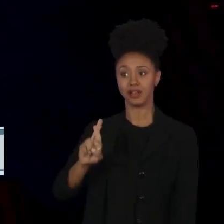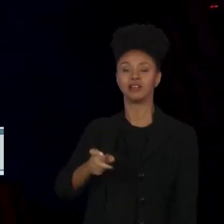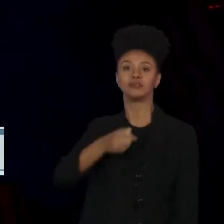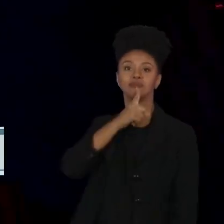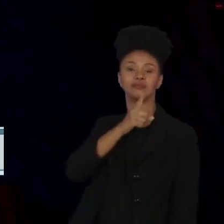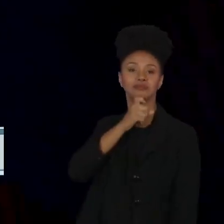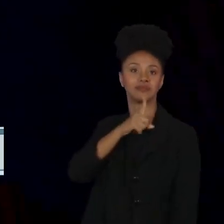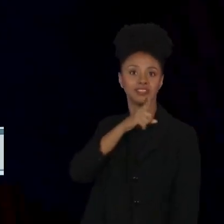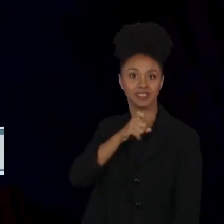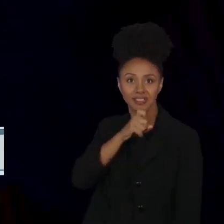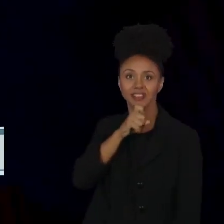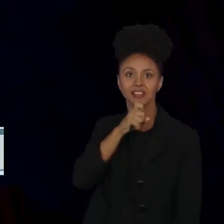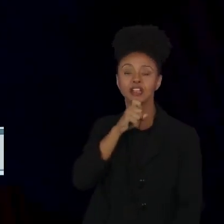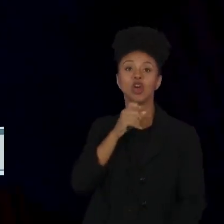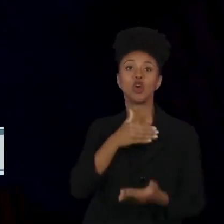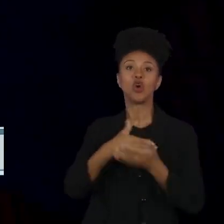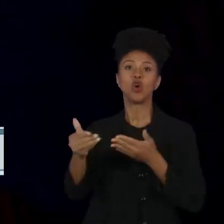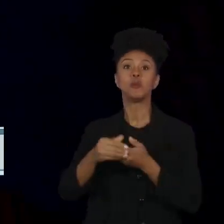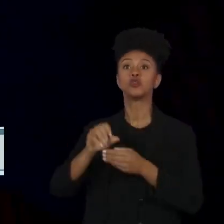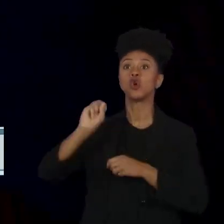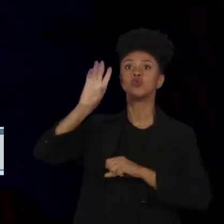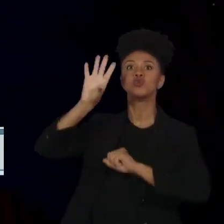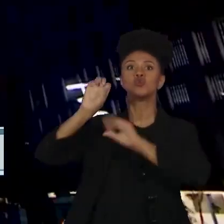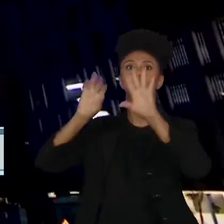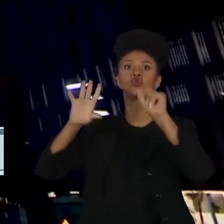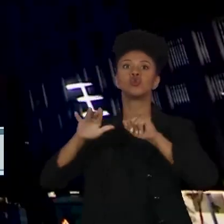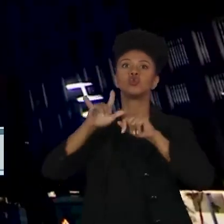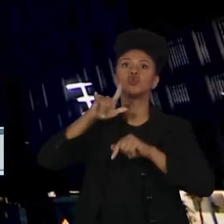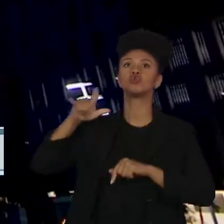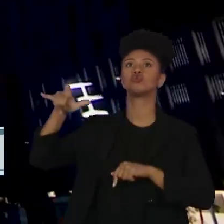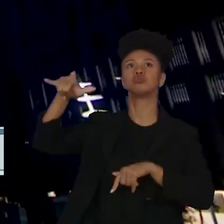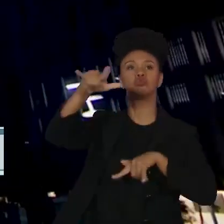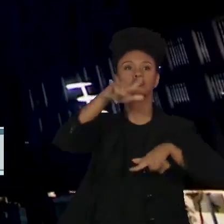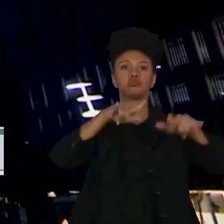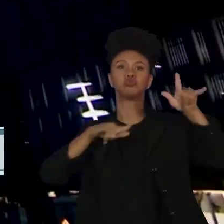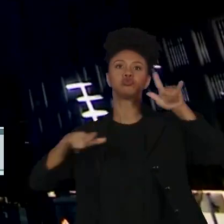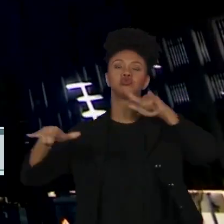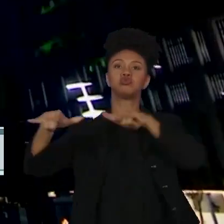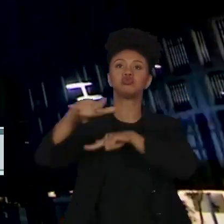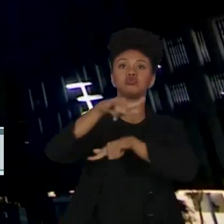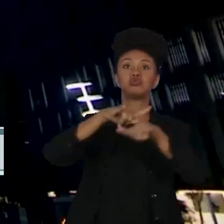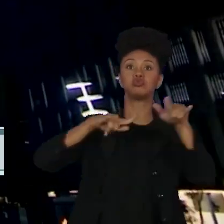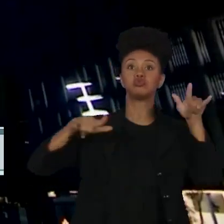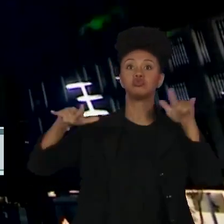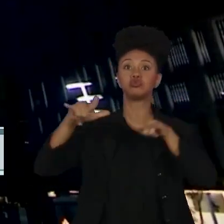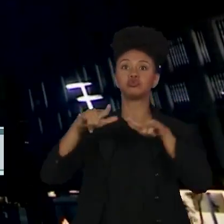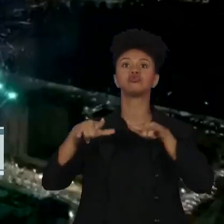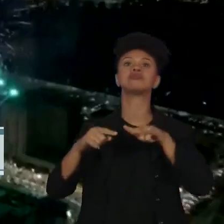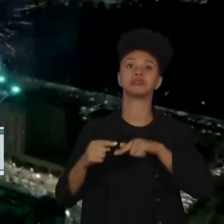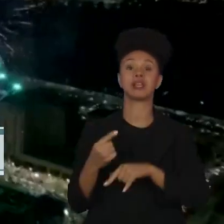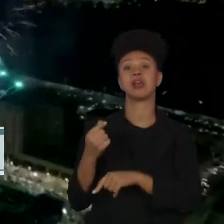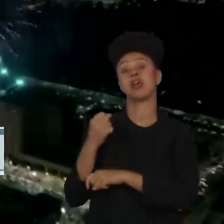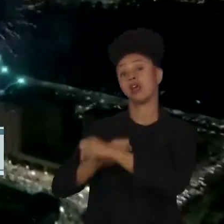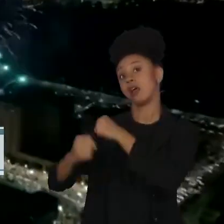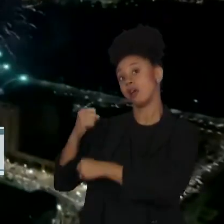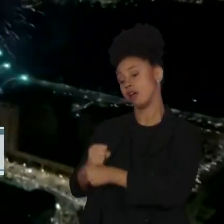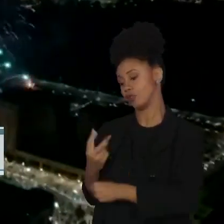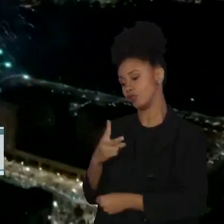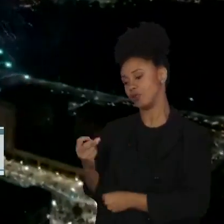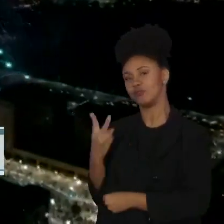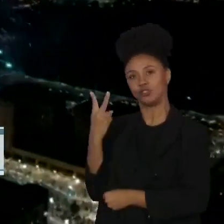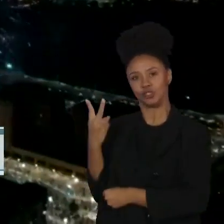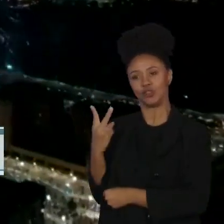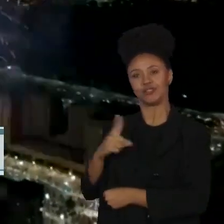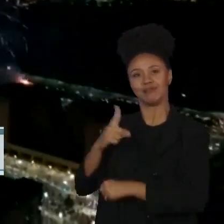um espetáculo de luzes na cidade de Lusail, construída do zero para a Copa do Mundo de 2022 e que